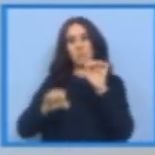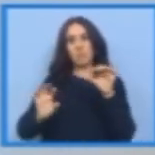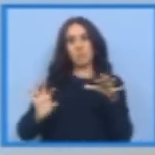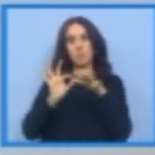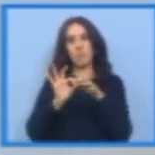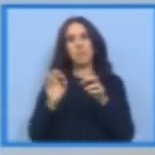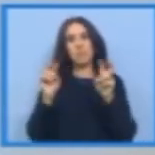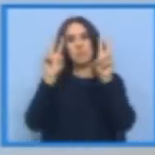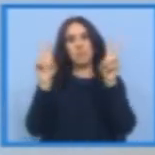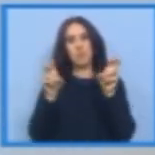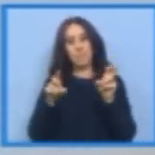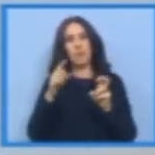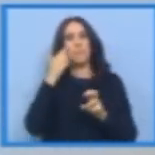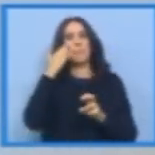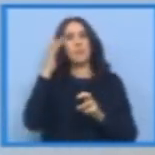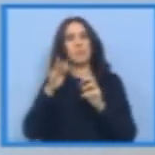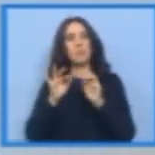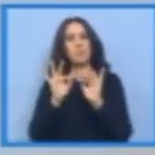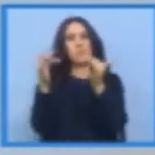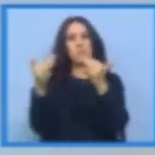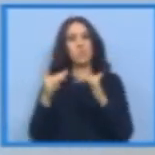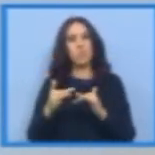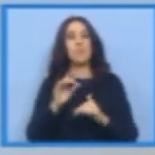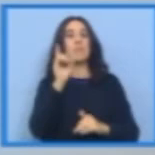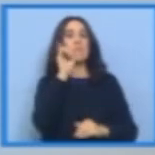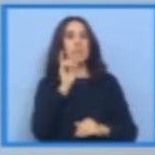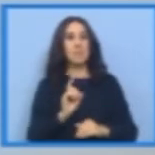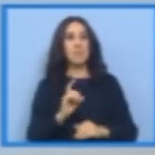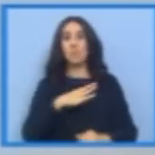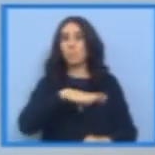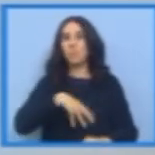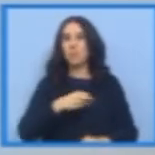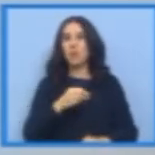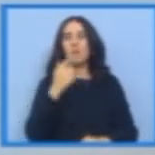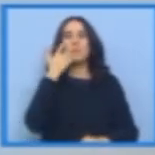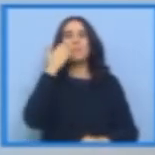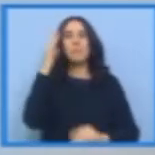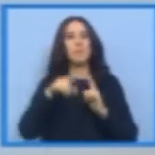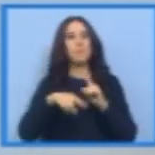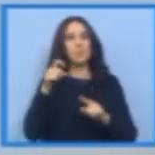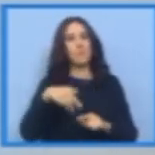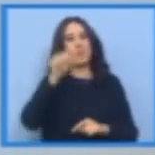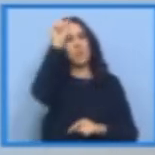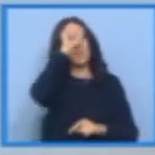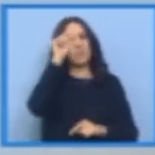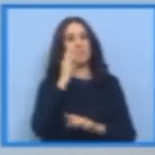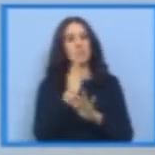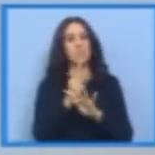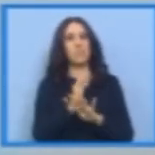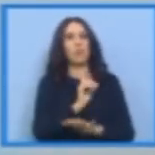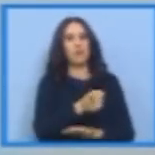é este Claro. das migrações e da celebração do Dia Mundial do Migrante e do Refugiado, que acontece em janeiro. Ora